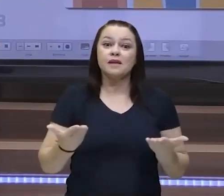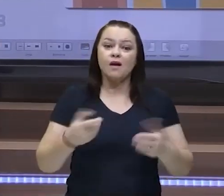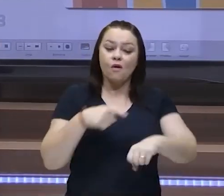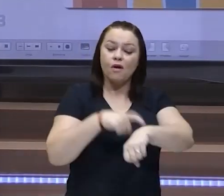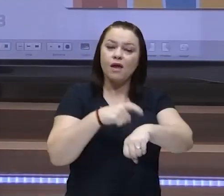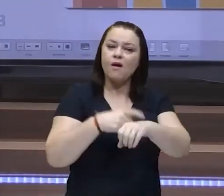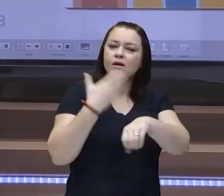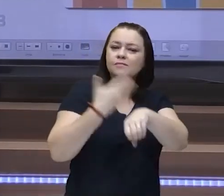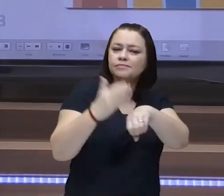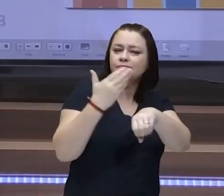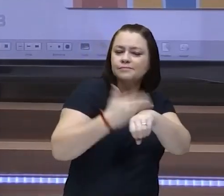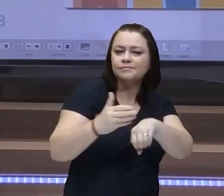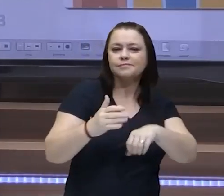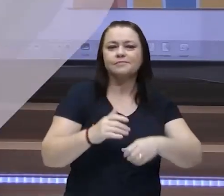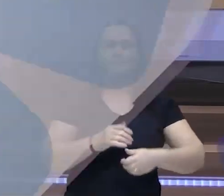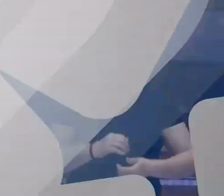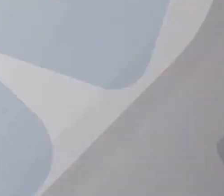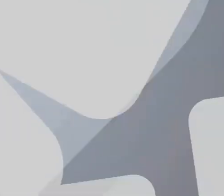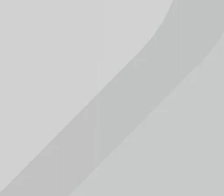exercitar.